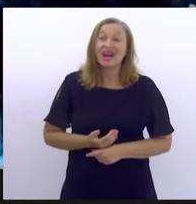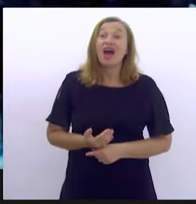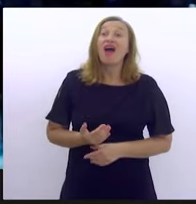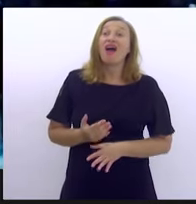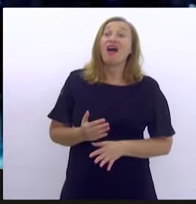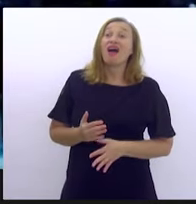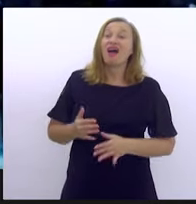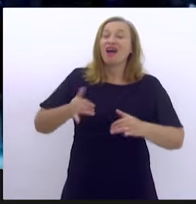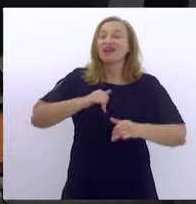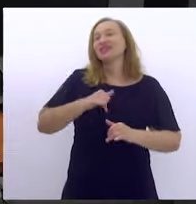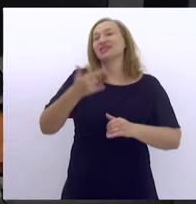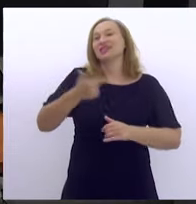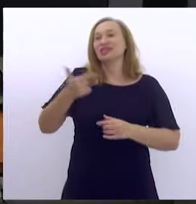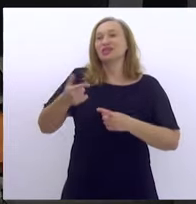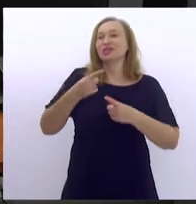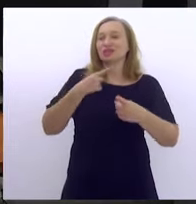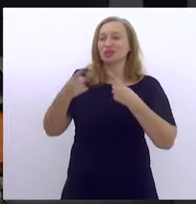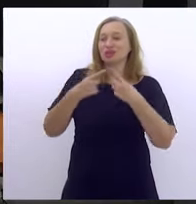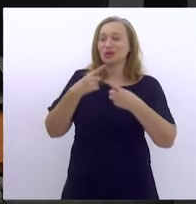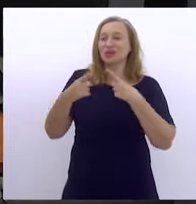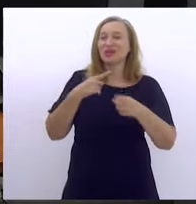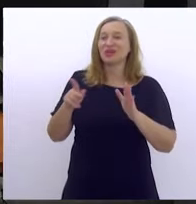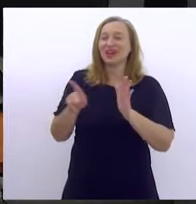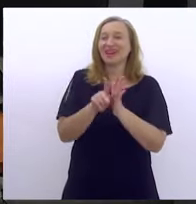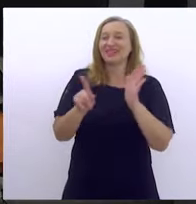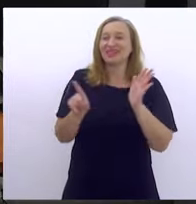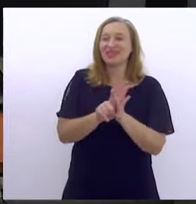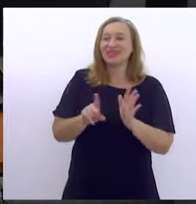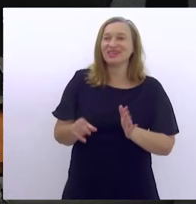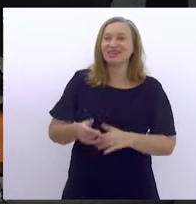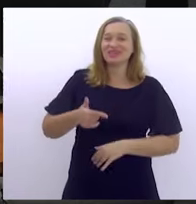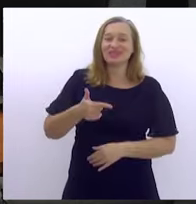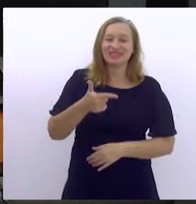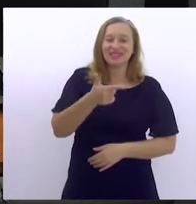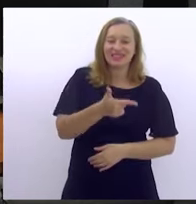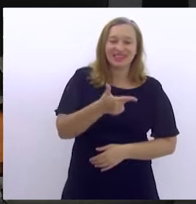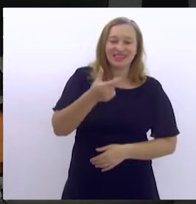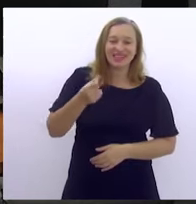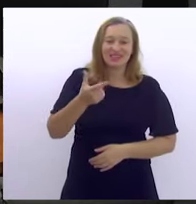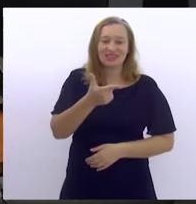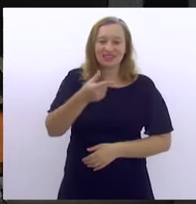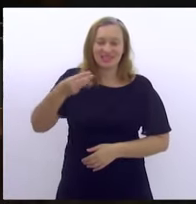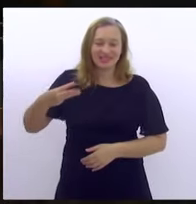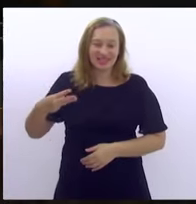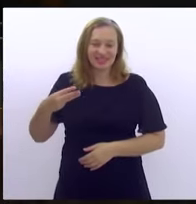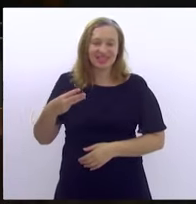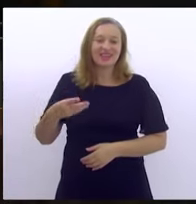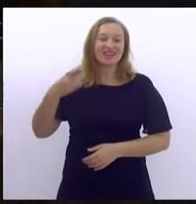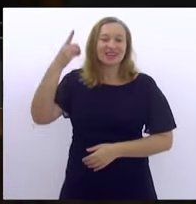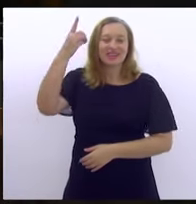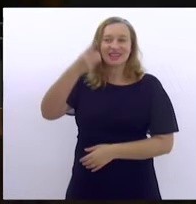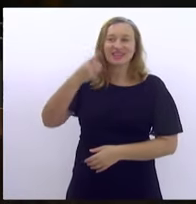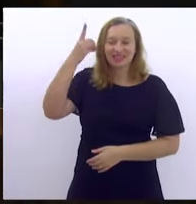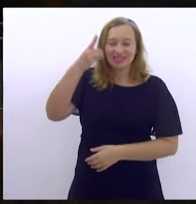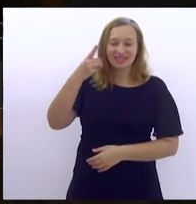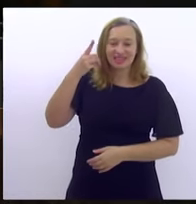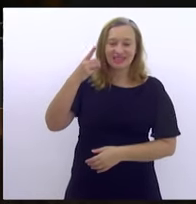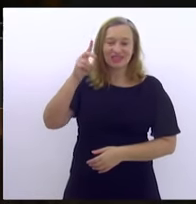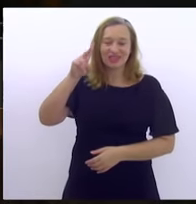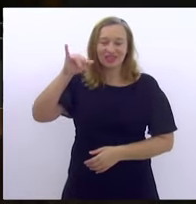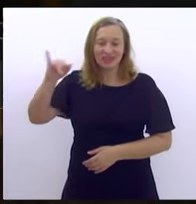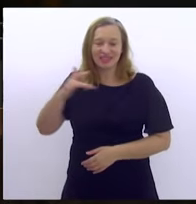Anuncio, em segunda discussão, o projeto de lei número 1028 de 23, de autoria do deputado Valdeci da Saúde, que altera a